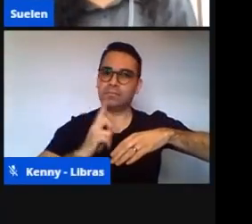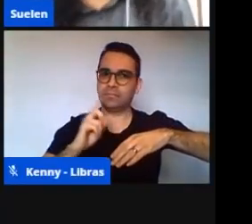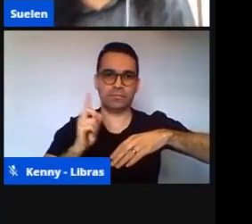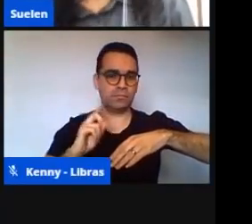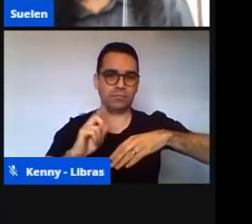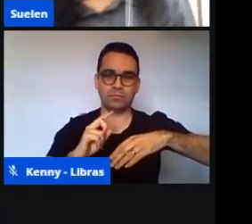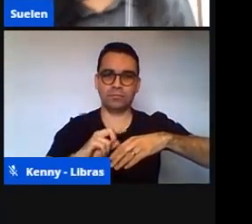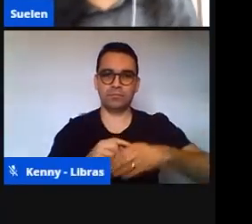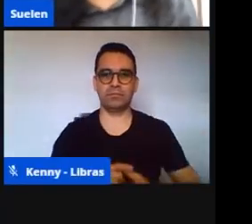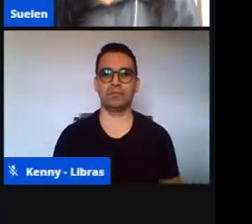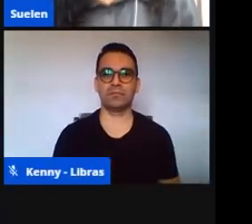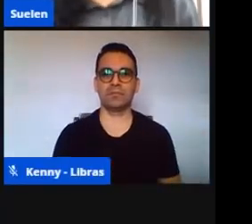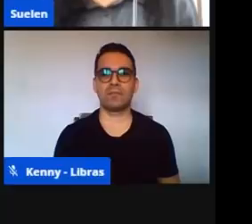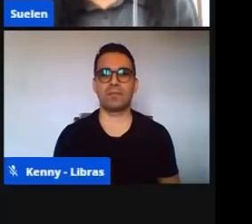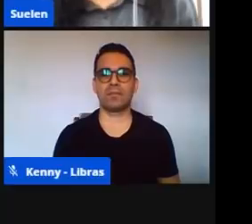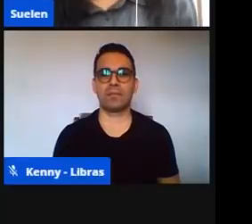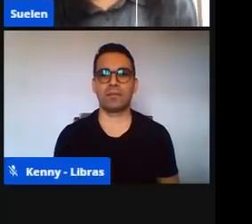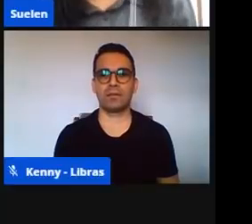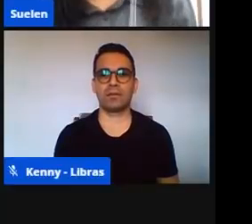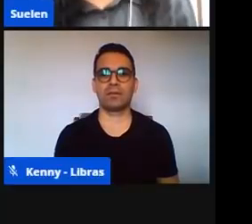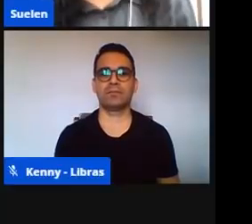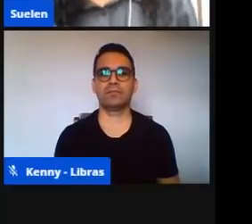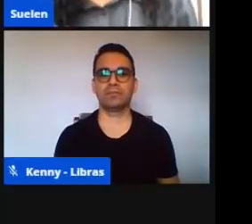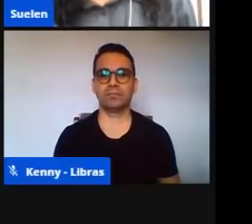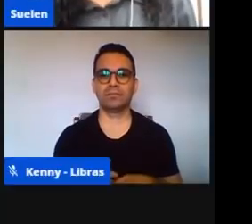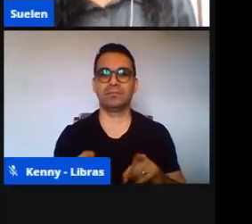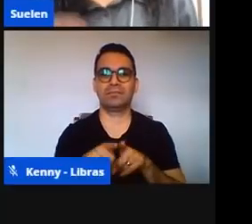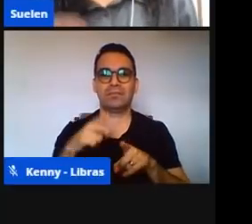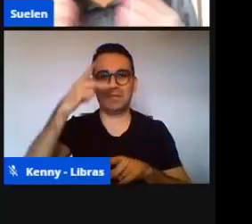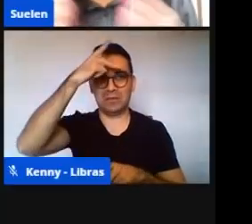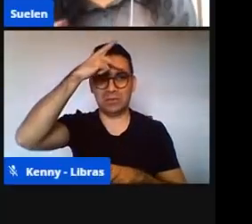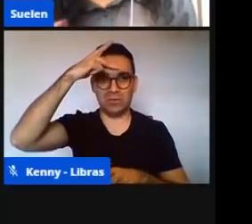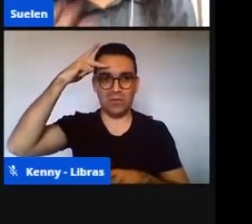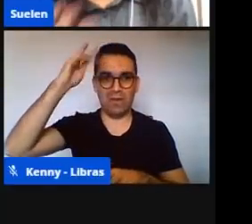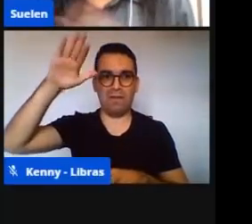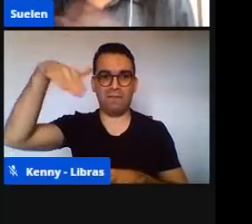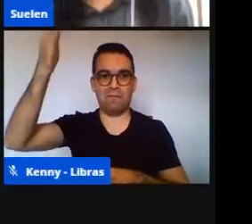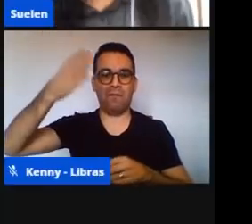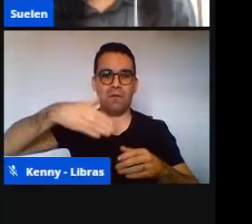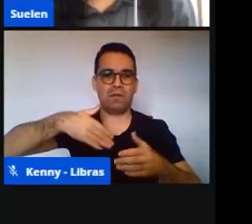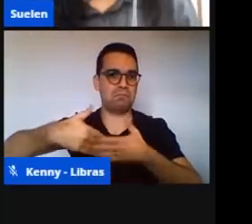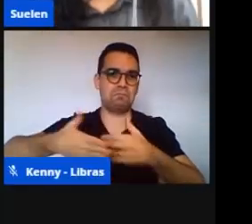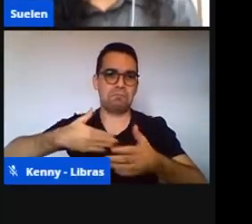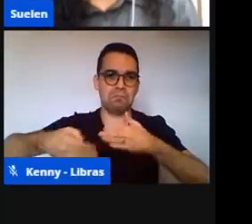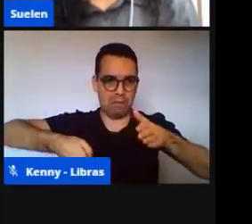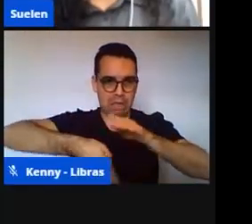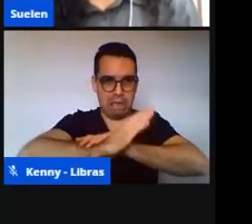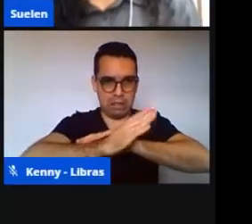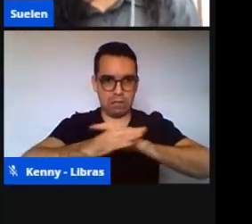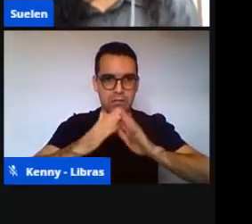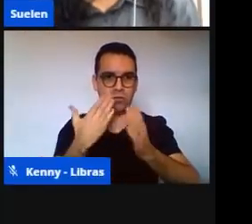cuidados necessários. Então, tem que estar com máscara, tem que estar com a touca, tá?